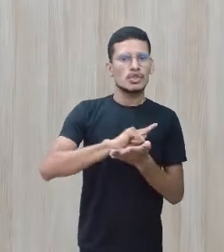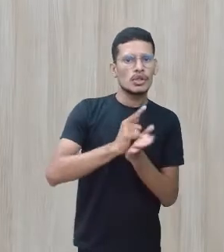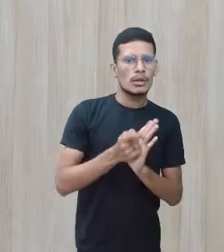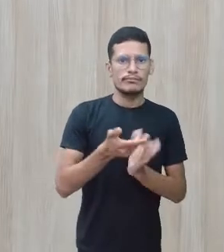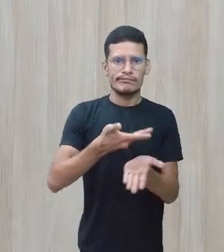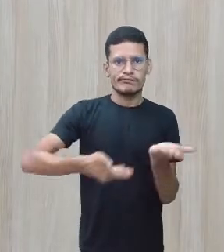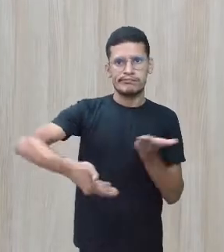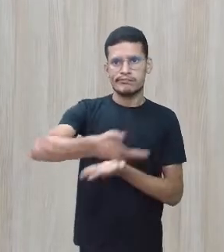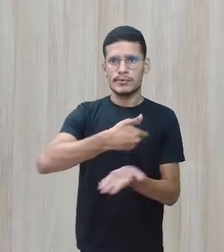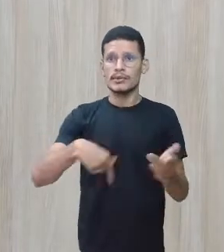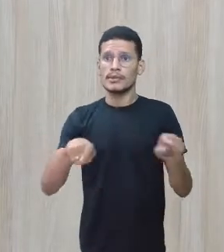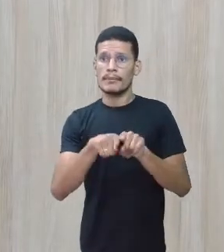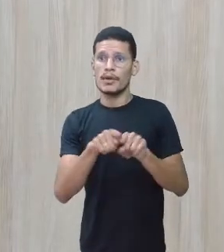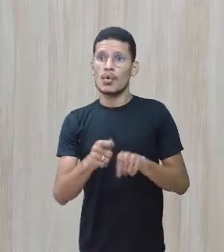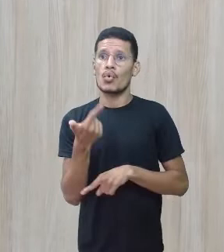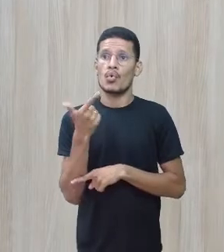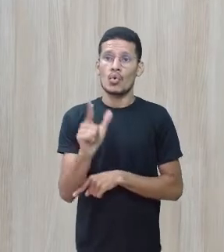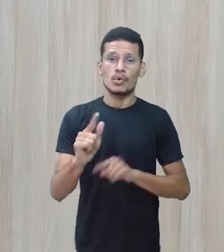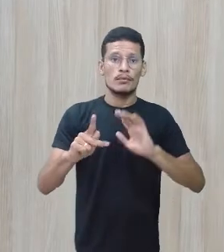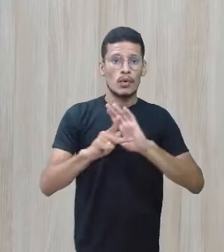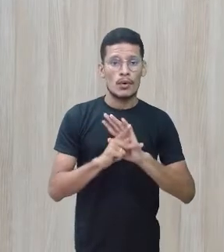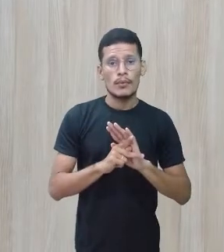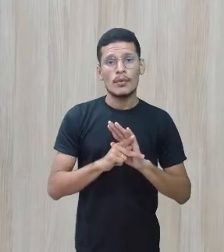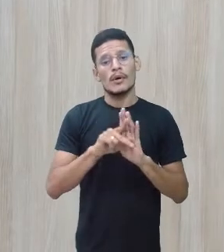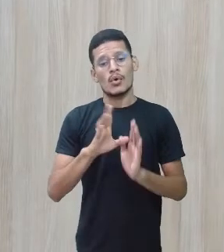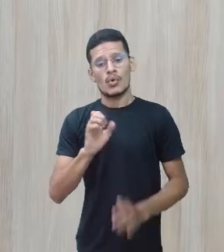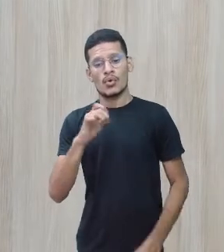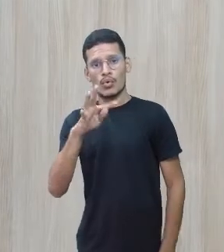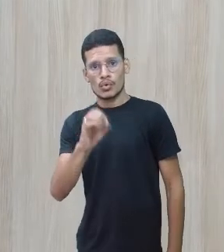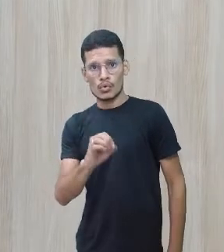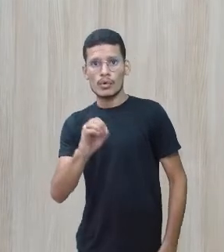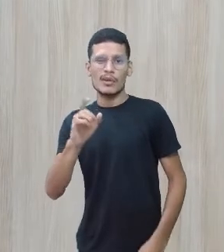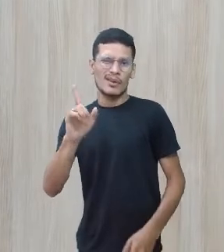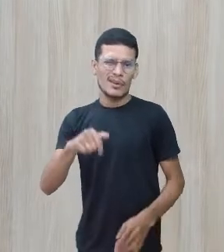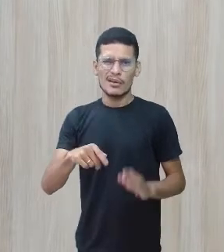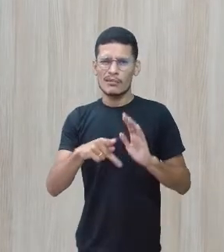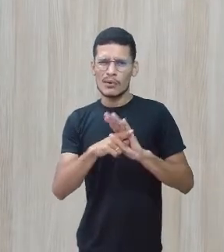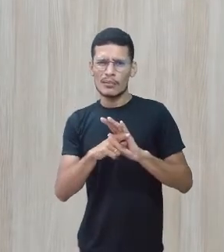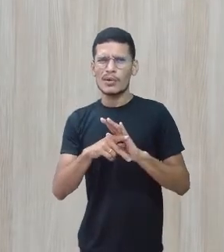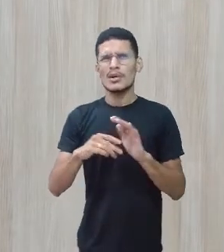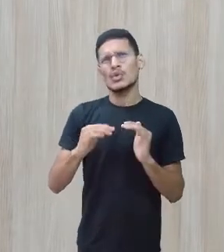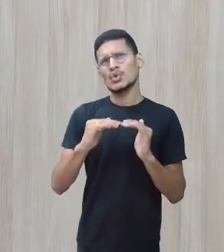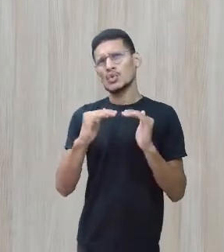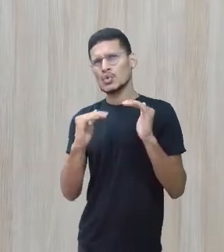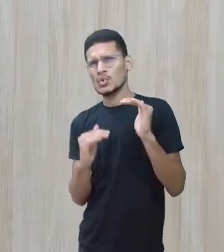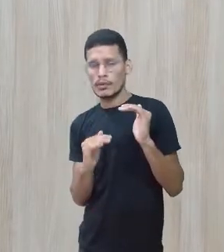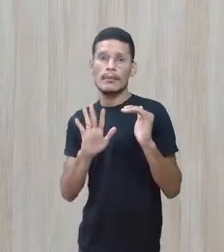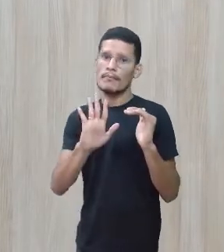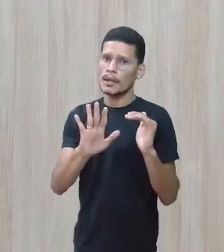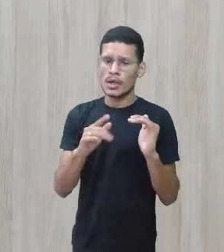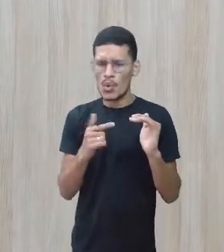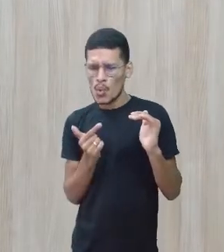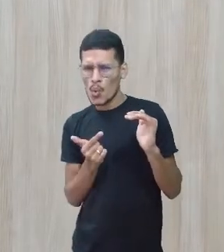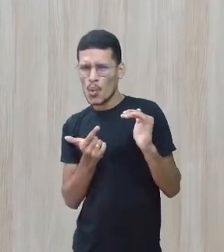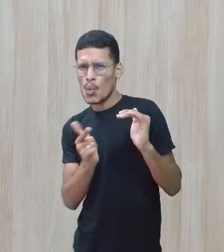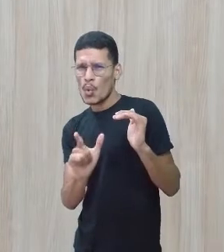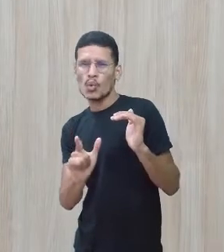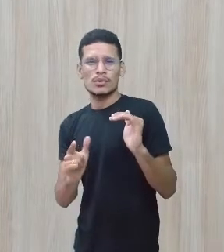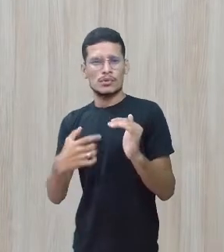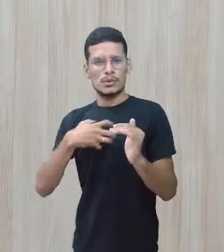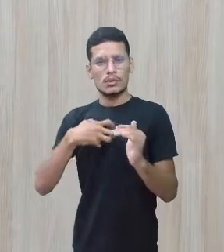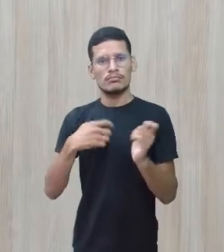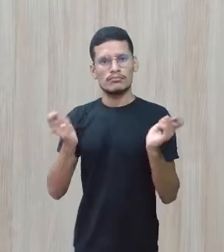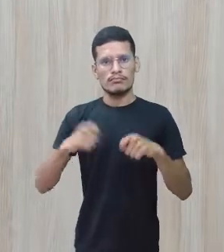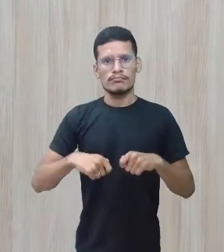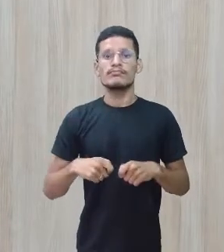E uma subcategoria do conto. Eu não gosto muito dessa palavra, uma subcategoria, mas uma outra